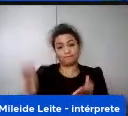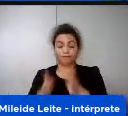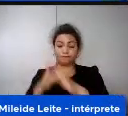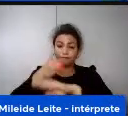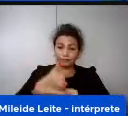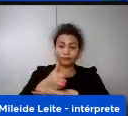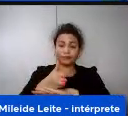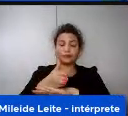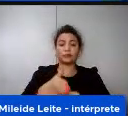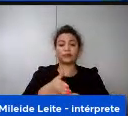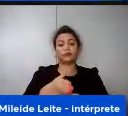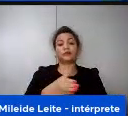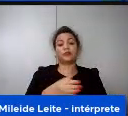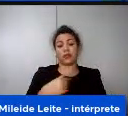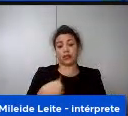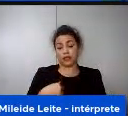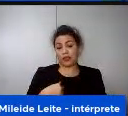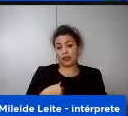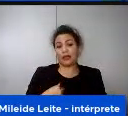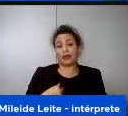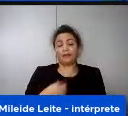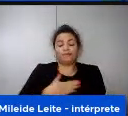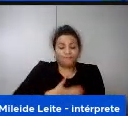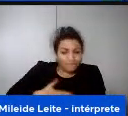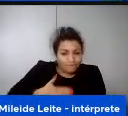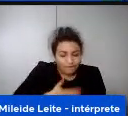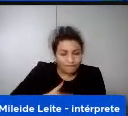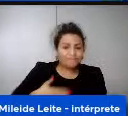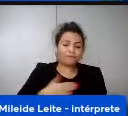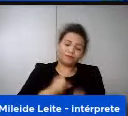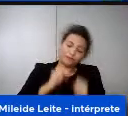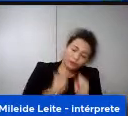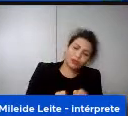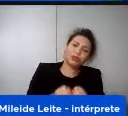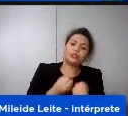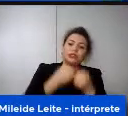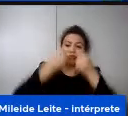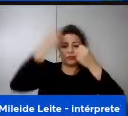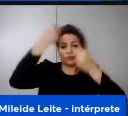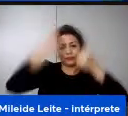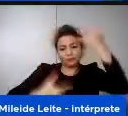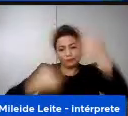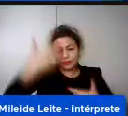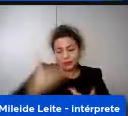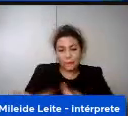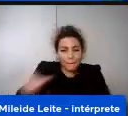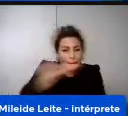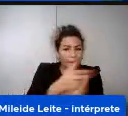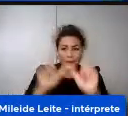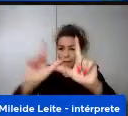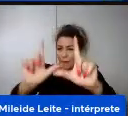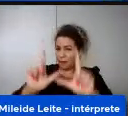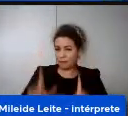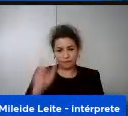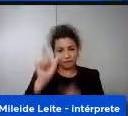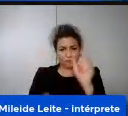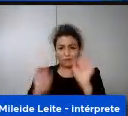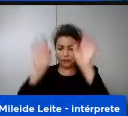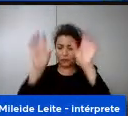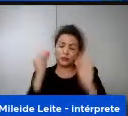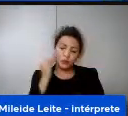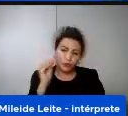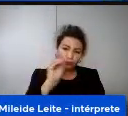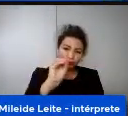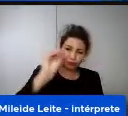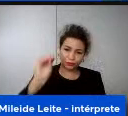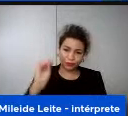né? Expresso aqui a minha satisfação em ter podido dividir a mesa com pessoas tão ilustres, e um grande beijo no coração